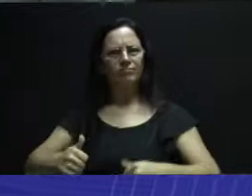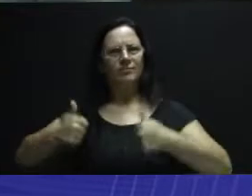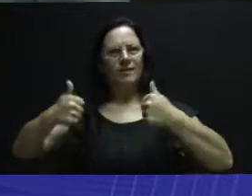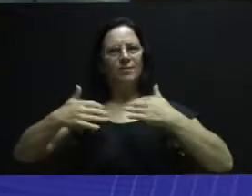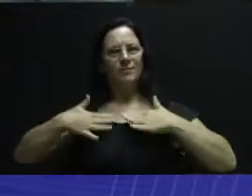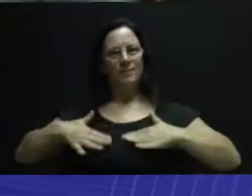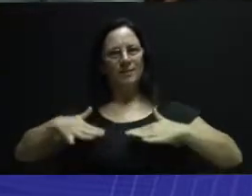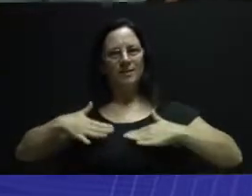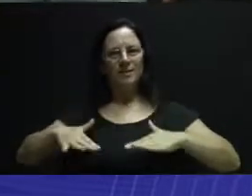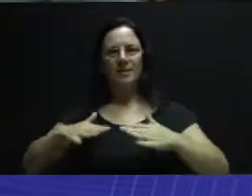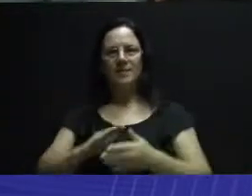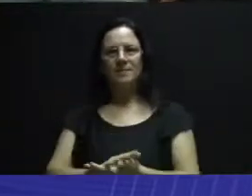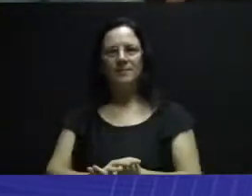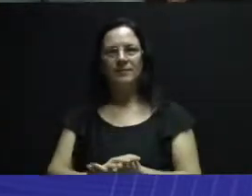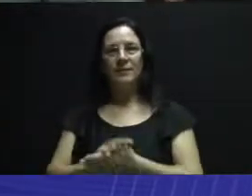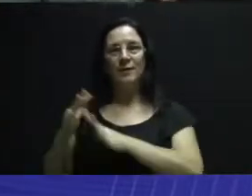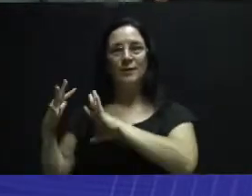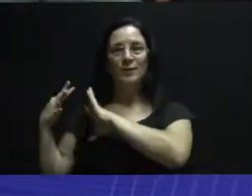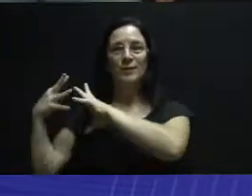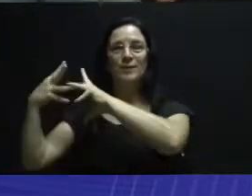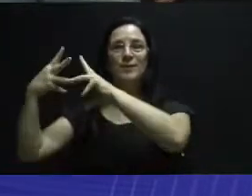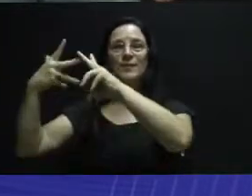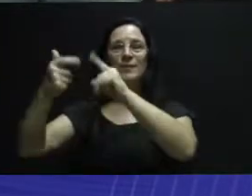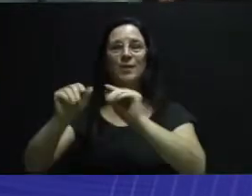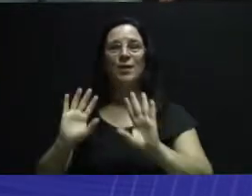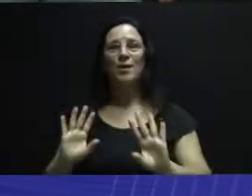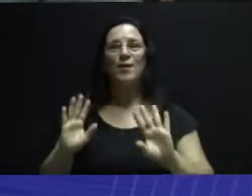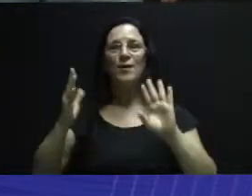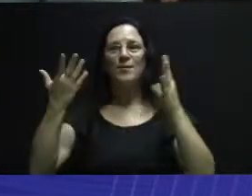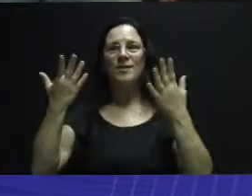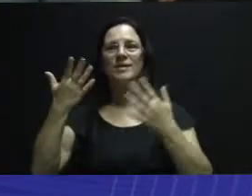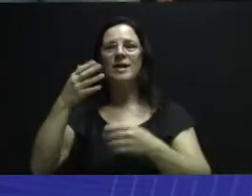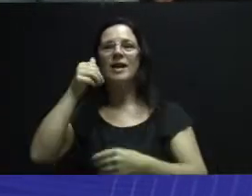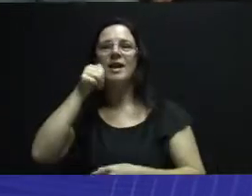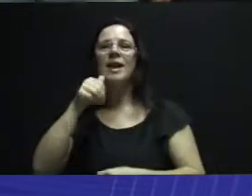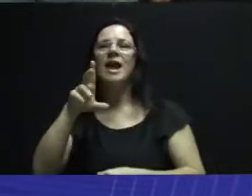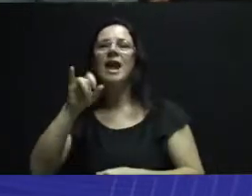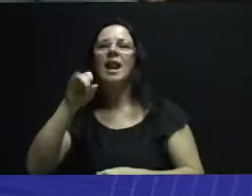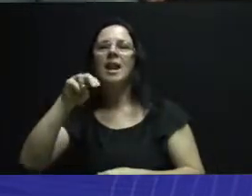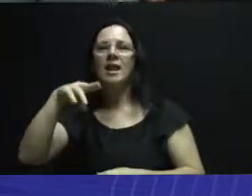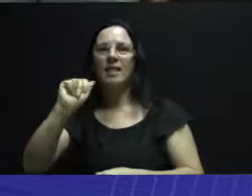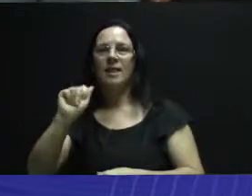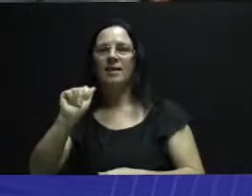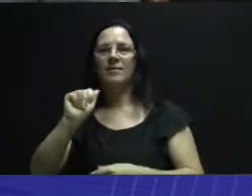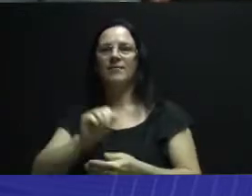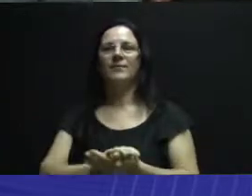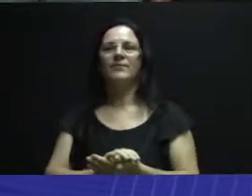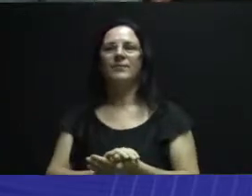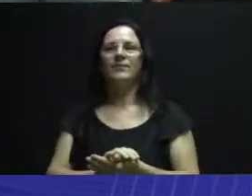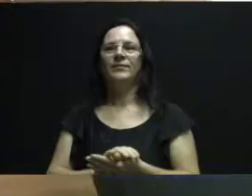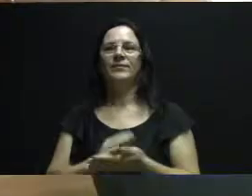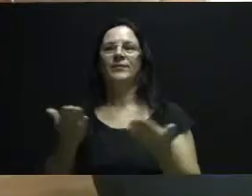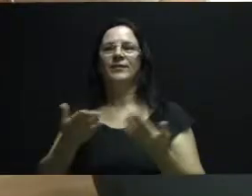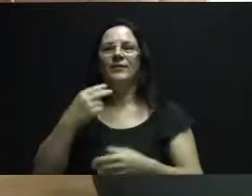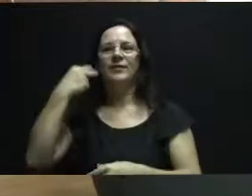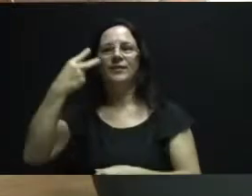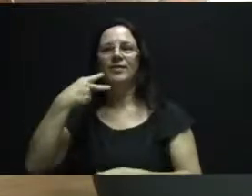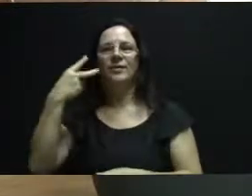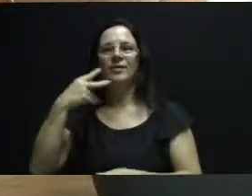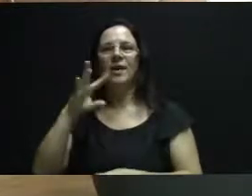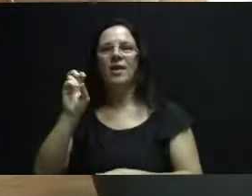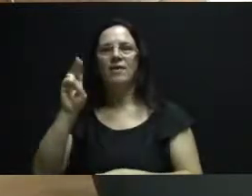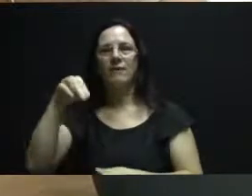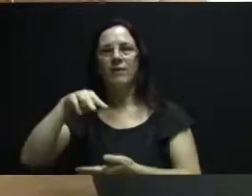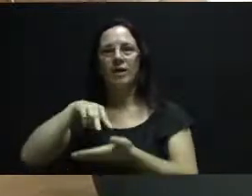bem-estar. Por sua trajetória, homenageamos Elina Gomes. O vereador Ivan Delbrando